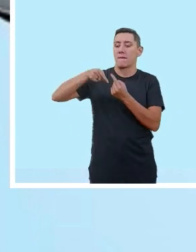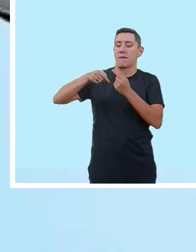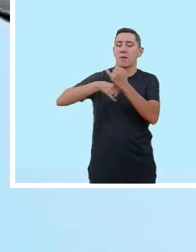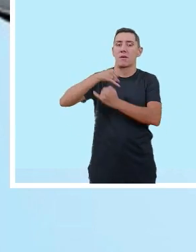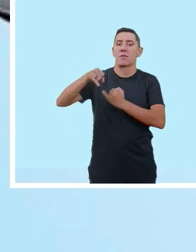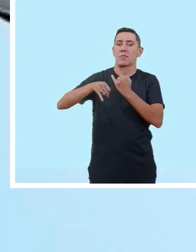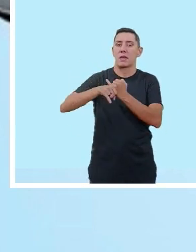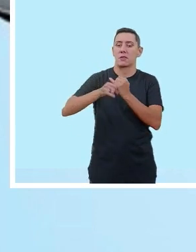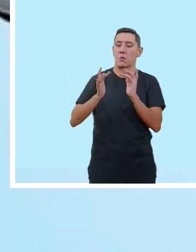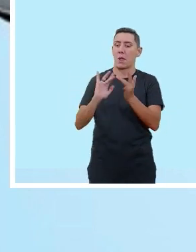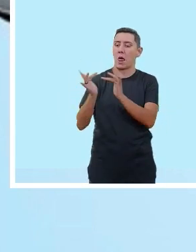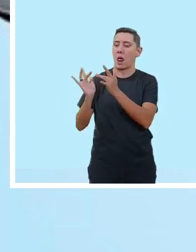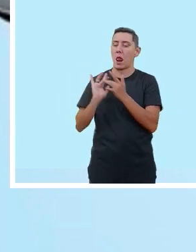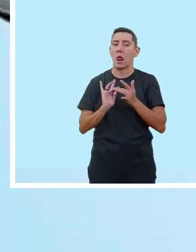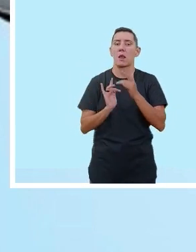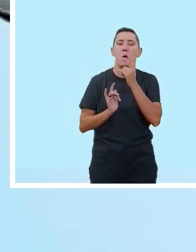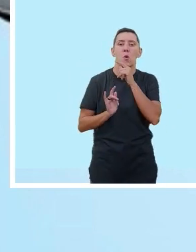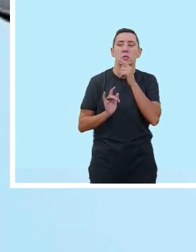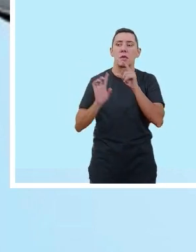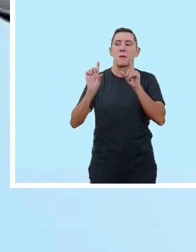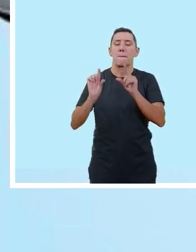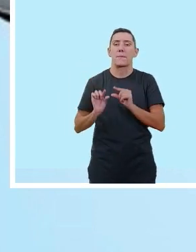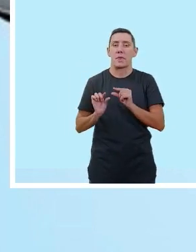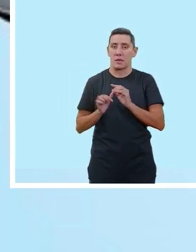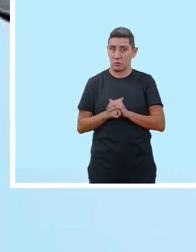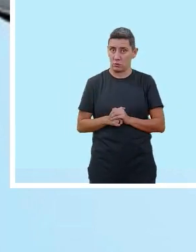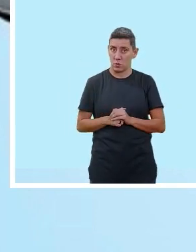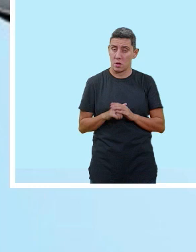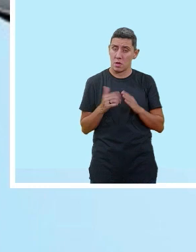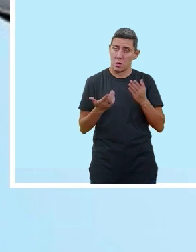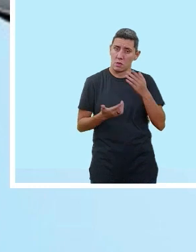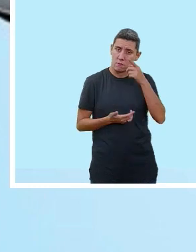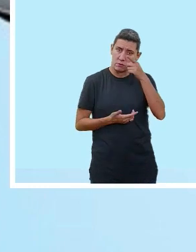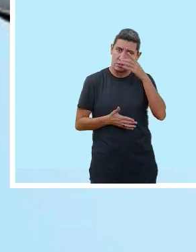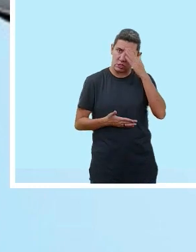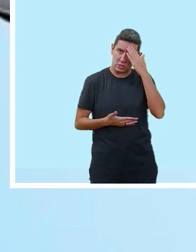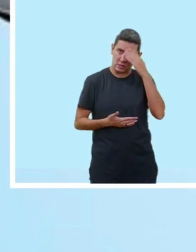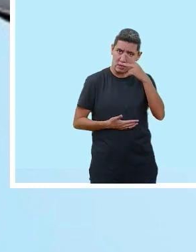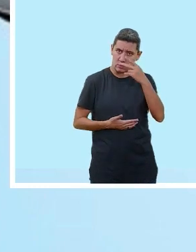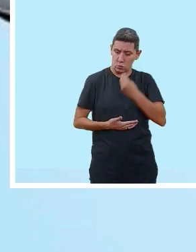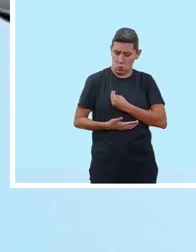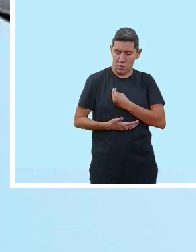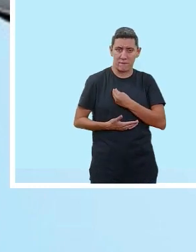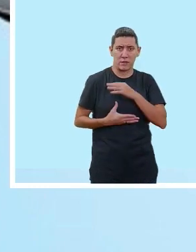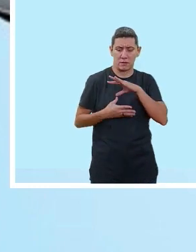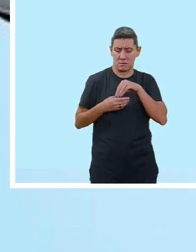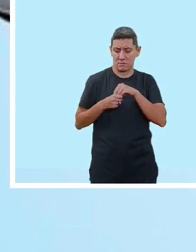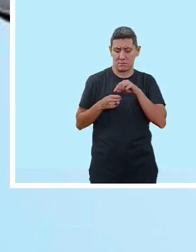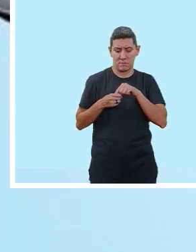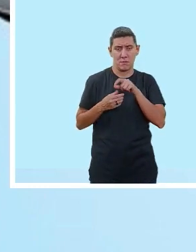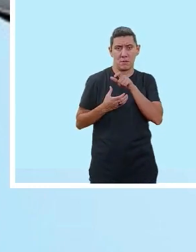você imaginar hoje que praticamente toda a sua vida já está dentro do seu telefone celular, né? Então você